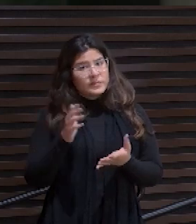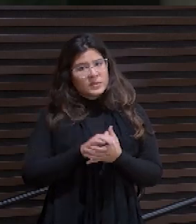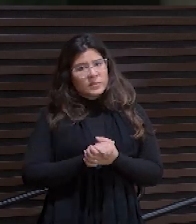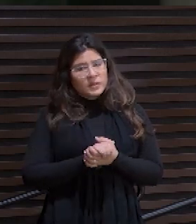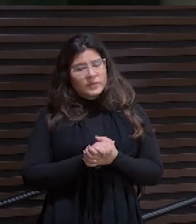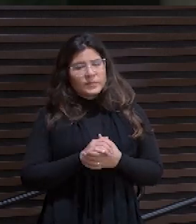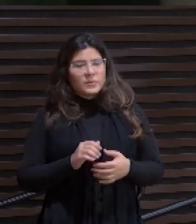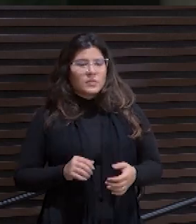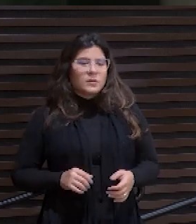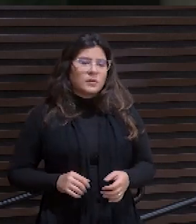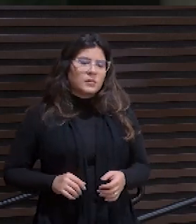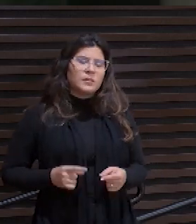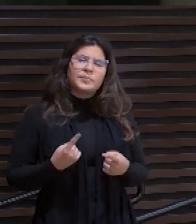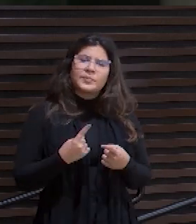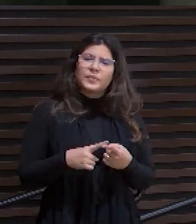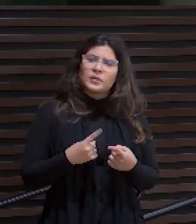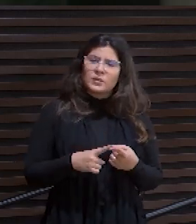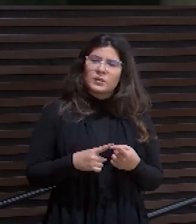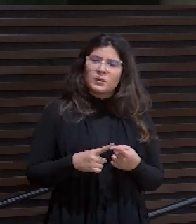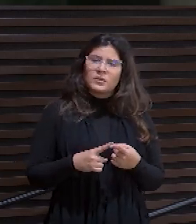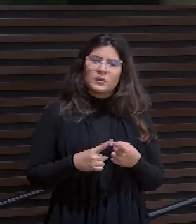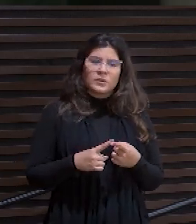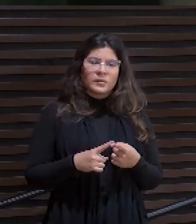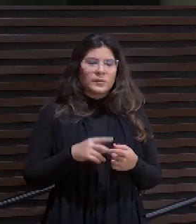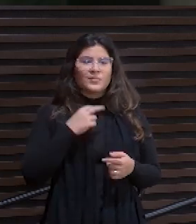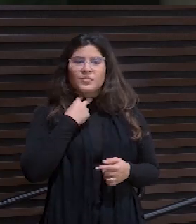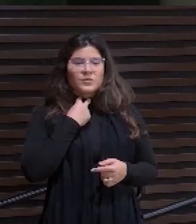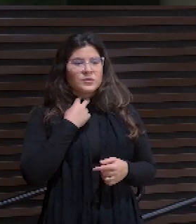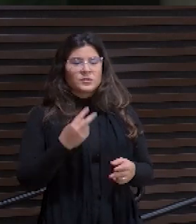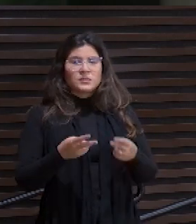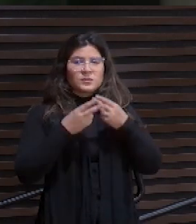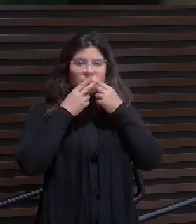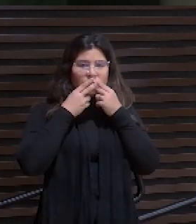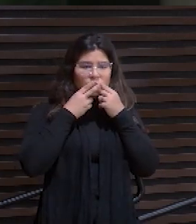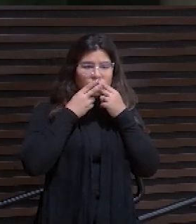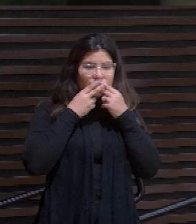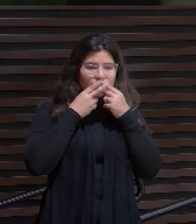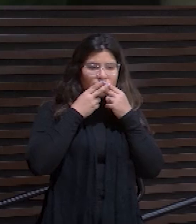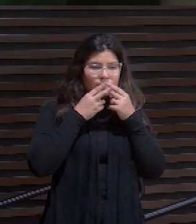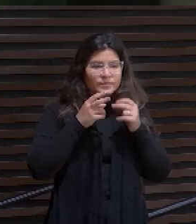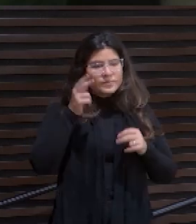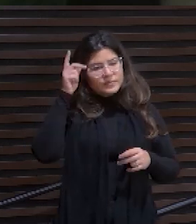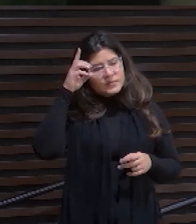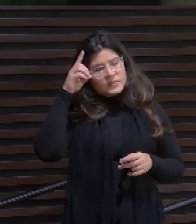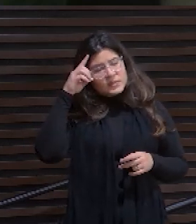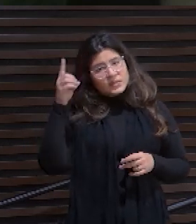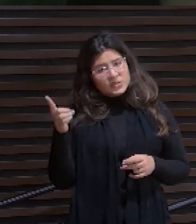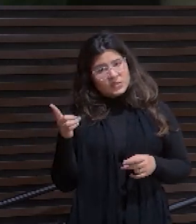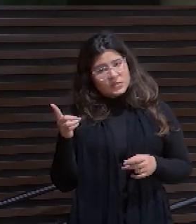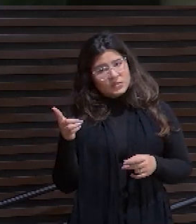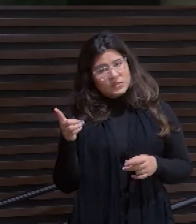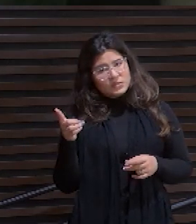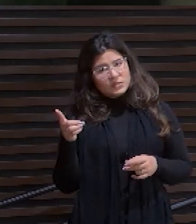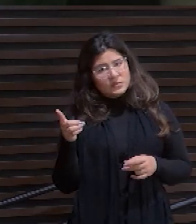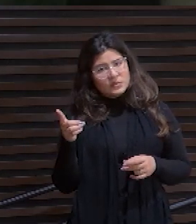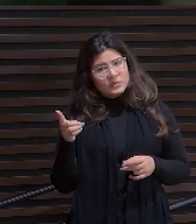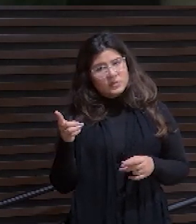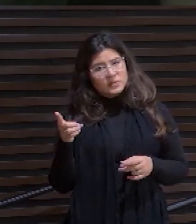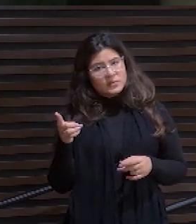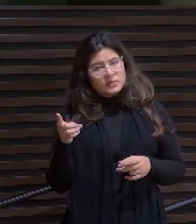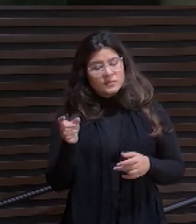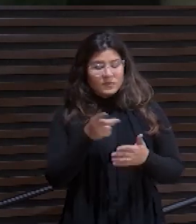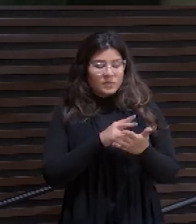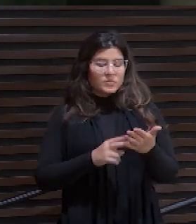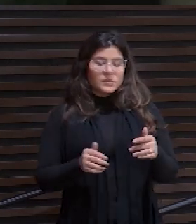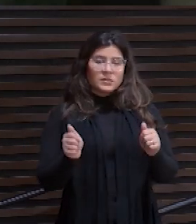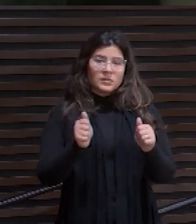era inapropriado e não era legal jejuar naquela ocasião? Vamos ler